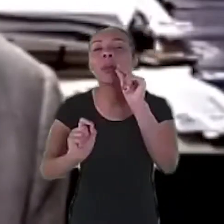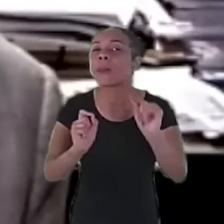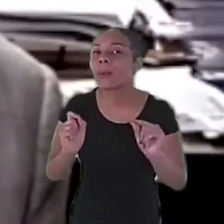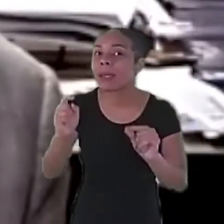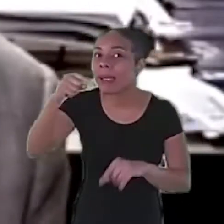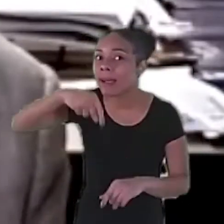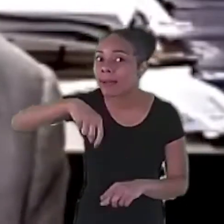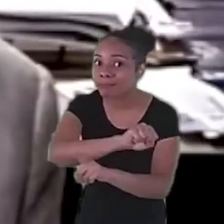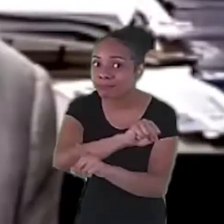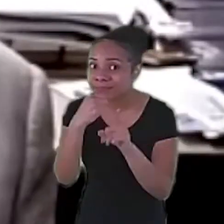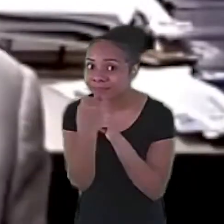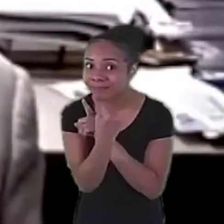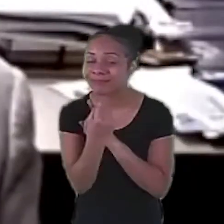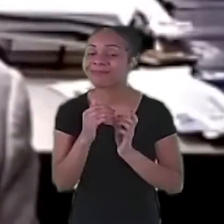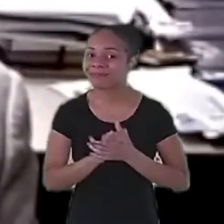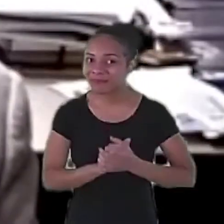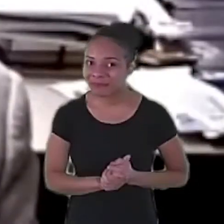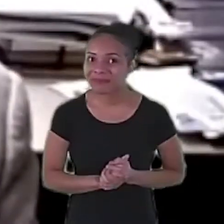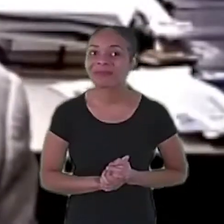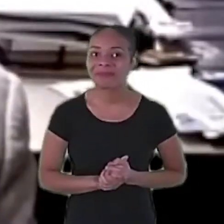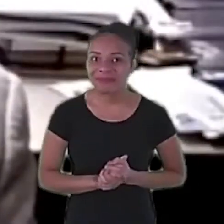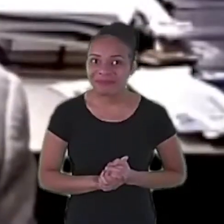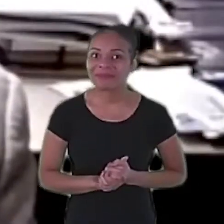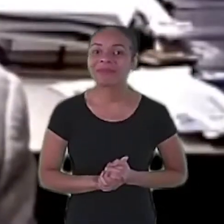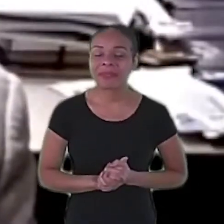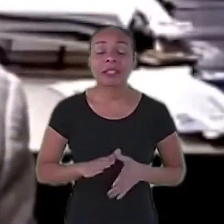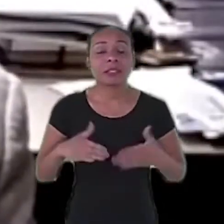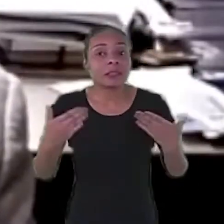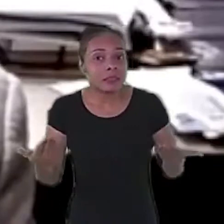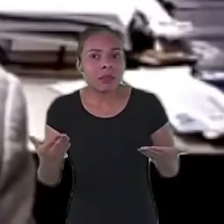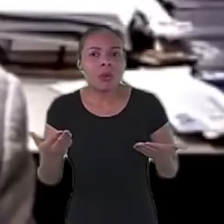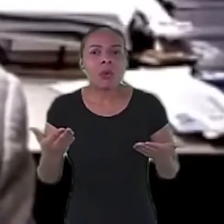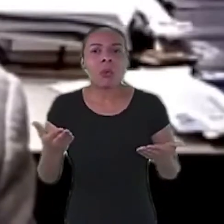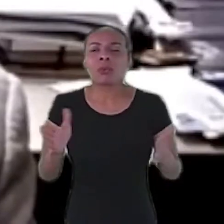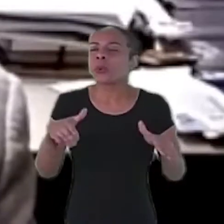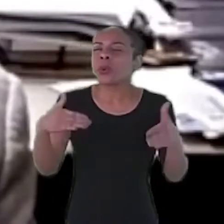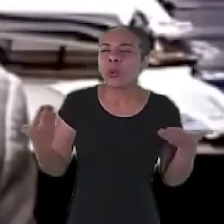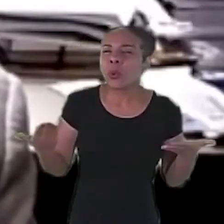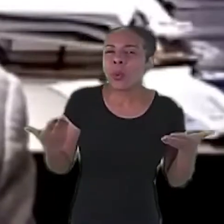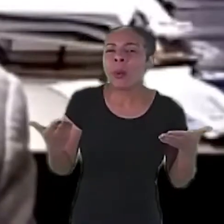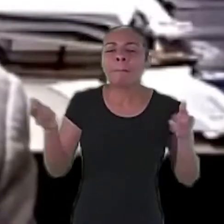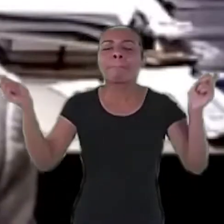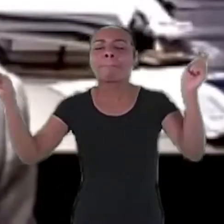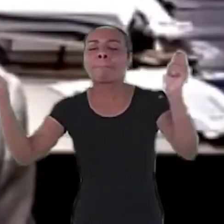aprende. Tá certo? Quais as possibilidades